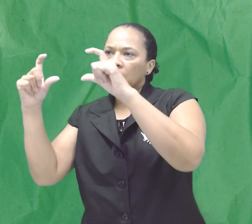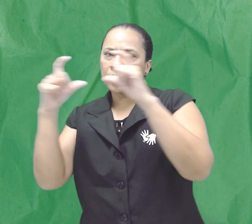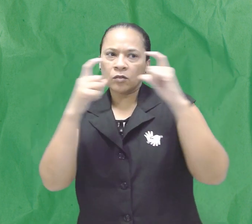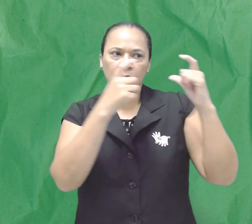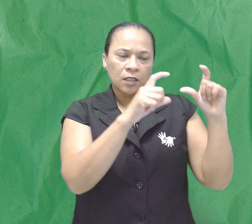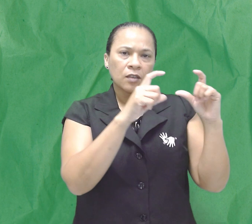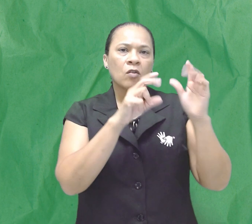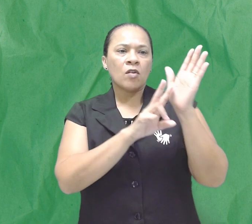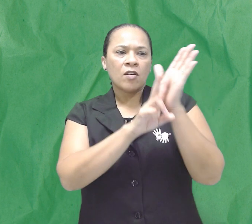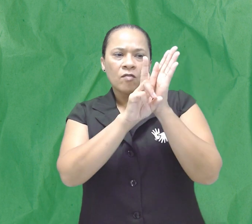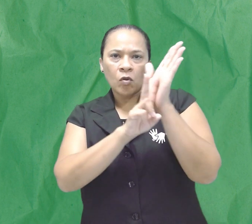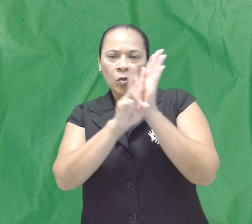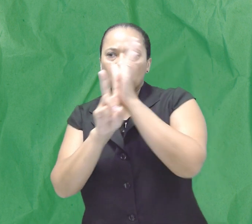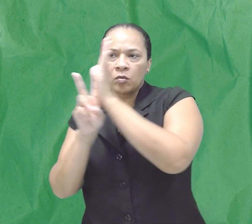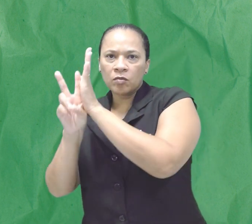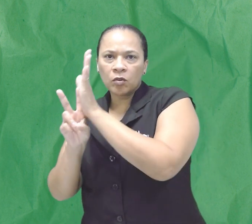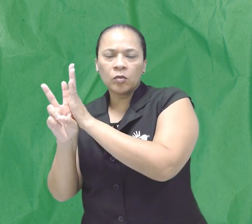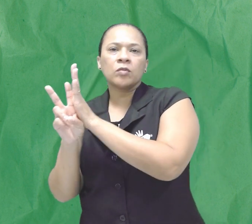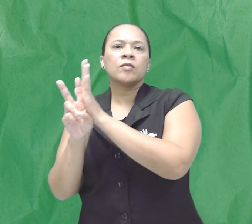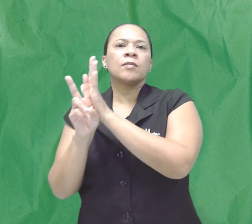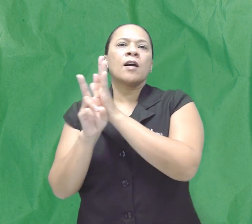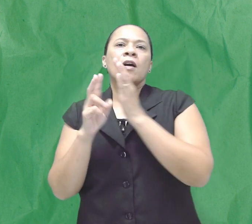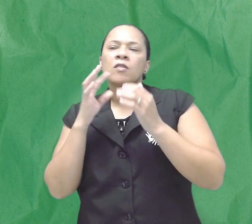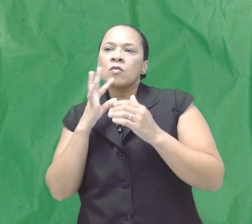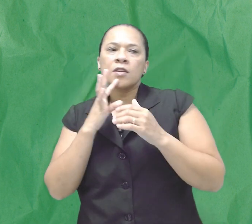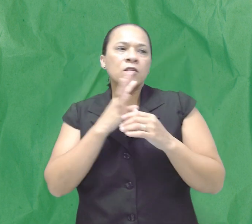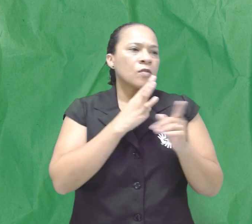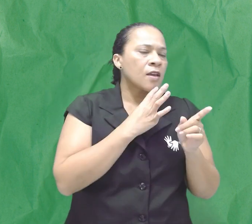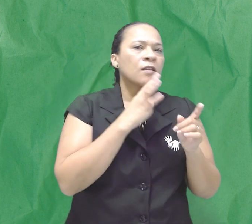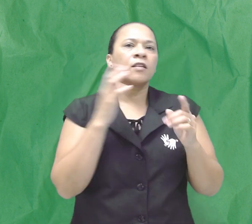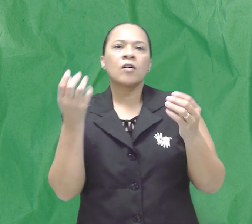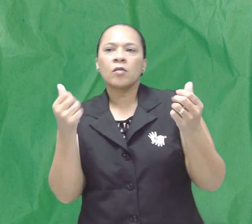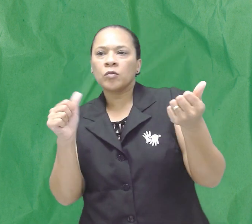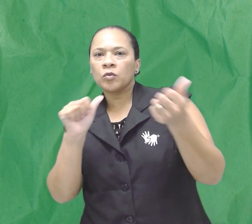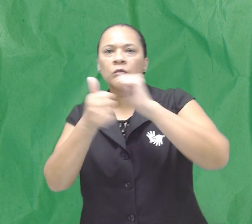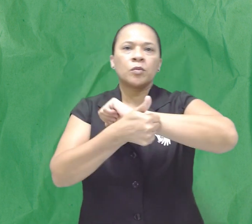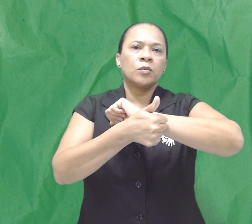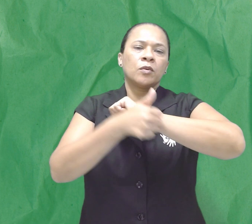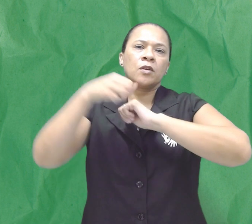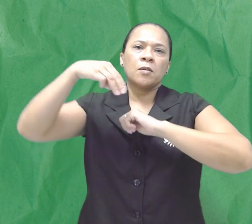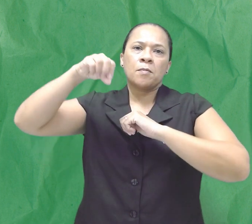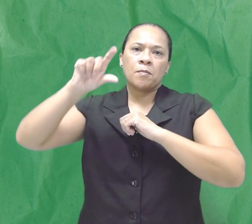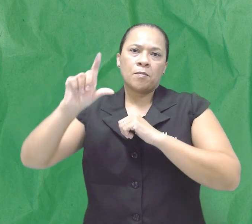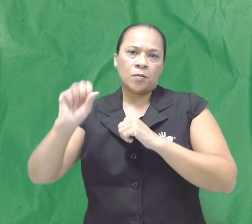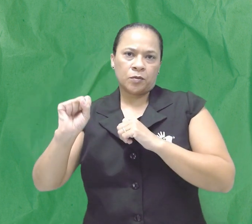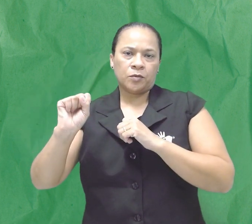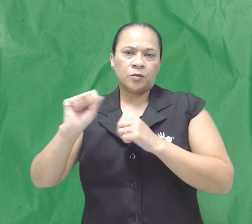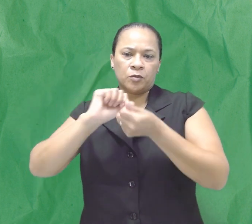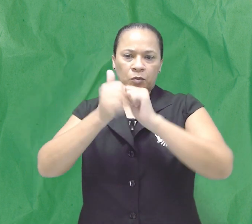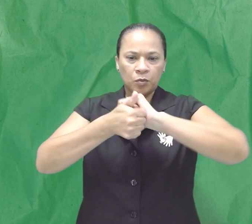um volume utilizado desse titulante, né, eu consigo converter em número de mols. Lembra, né, vocês se